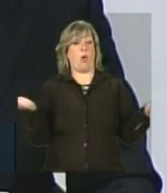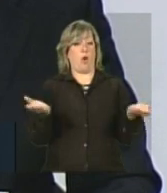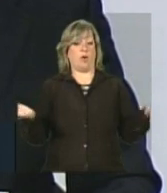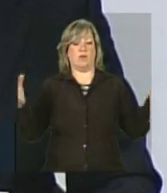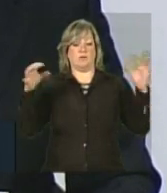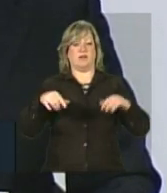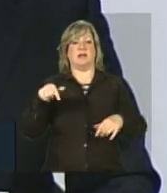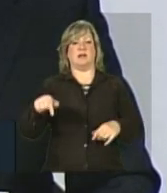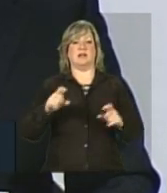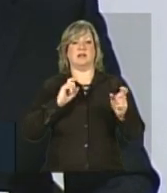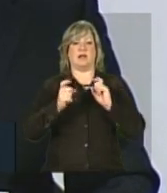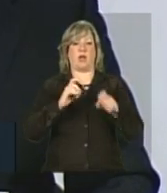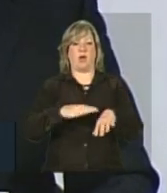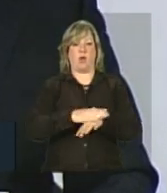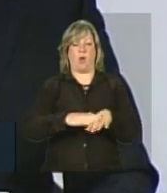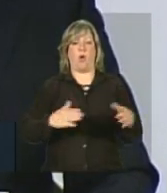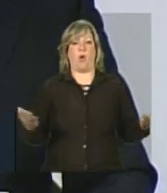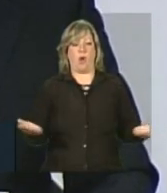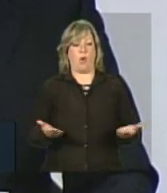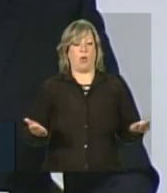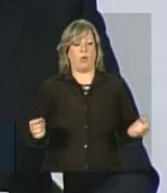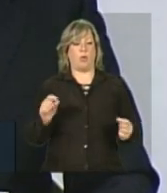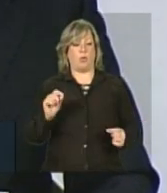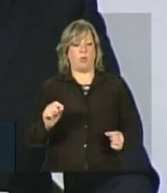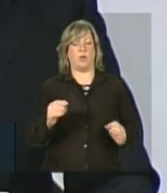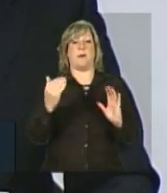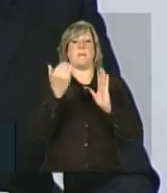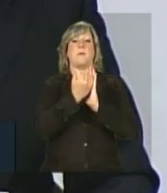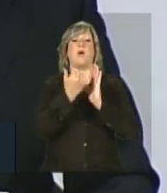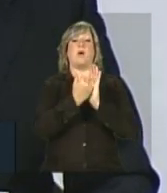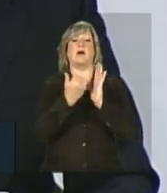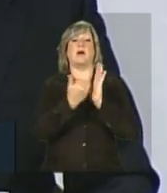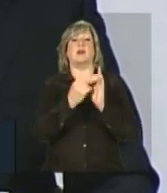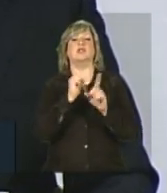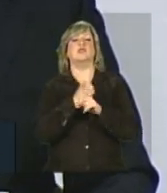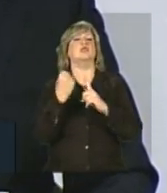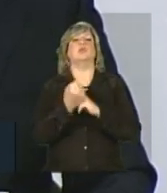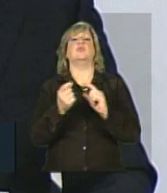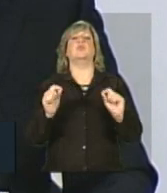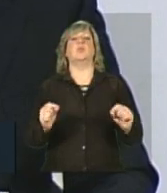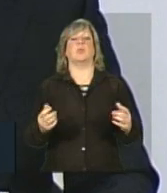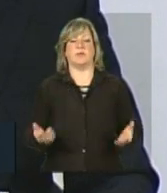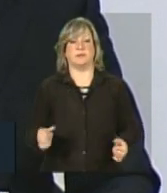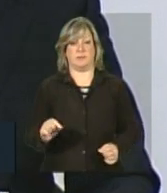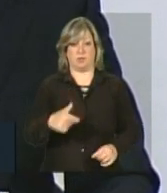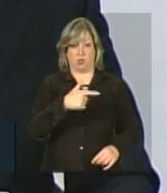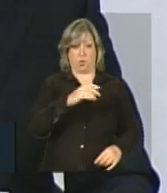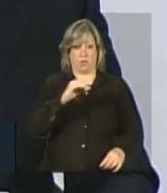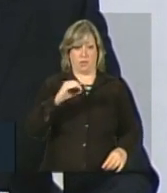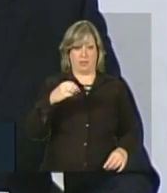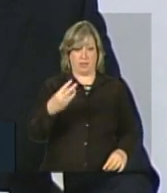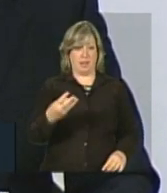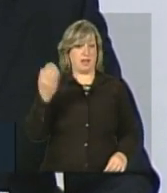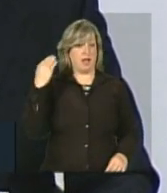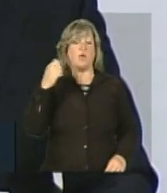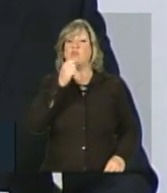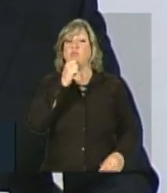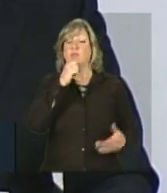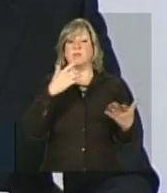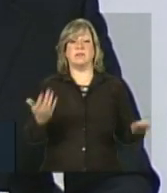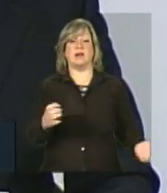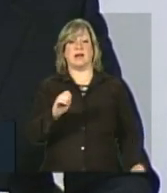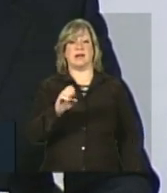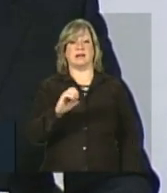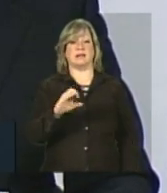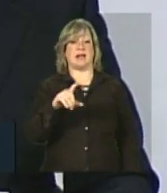debater com vocês na tarde de hoje, que são programas sociais. Chegamos em 2003 e não havia escala em